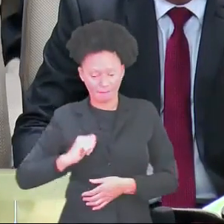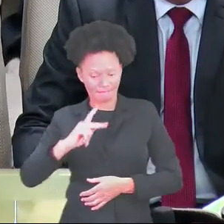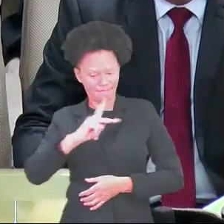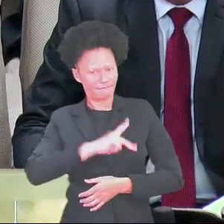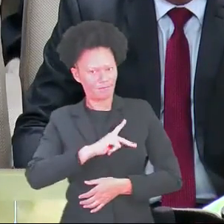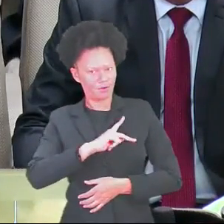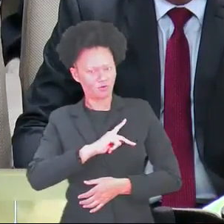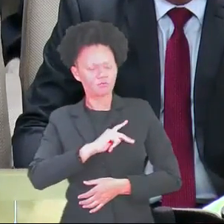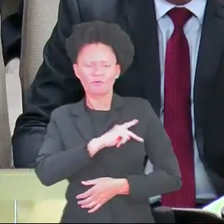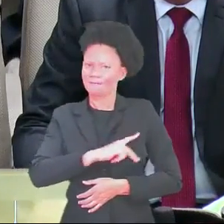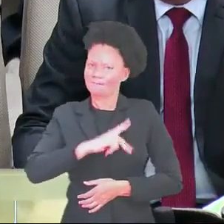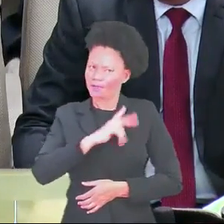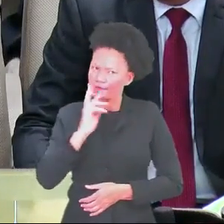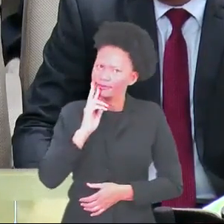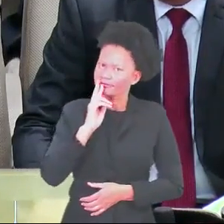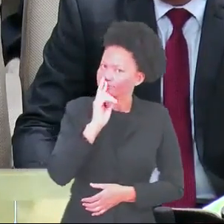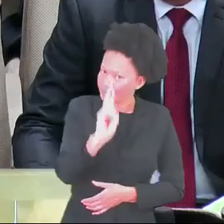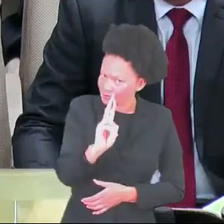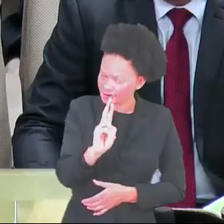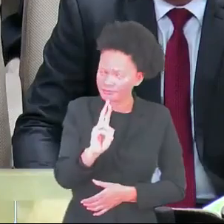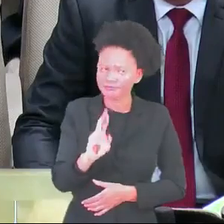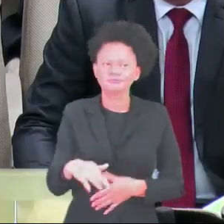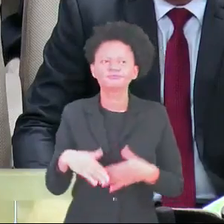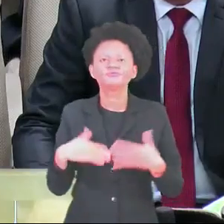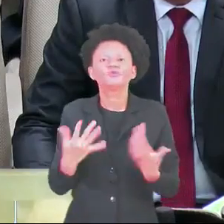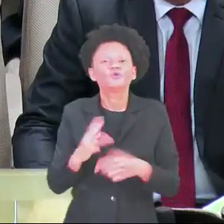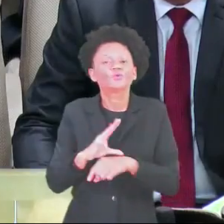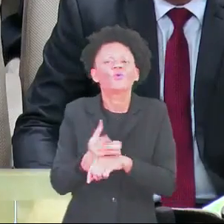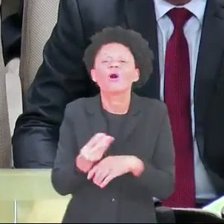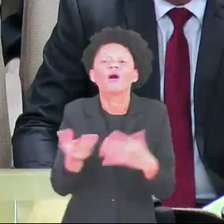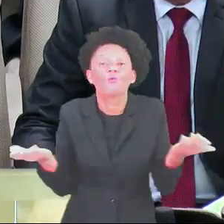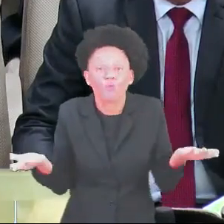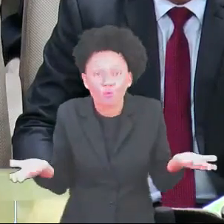Paulo responde: quais são essas promessas, igreja?